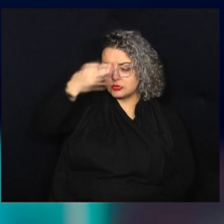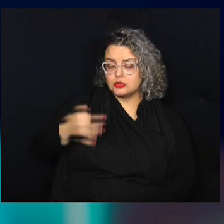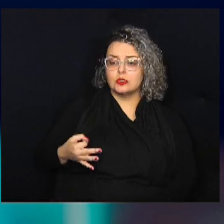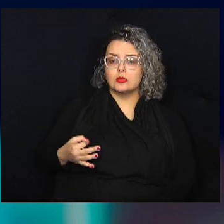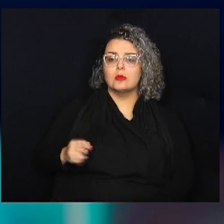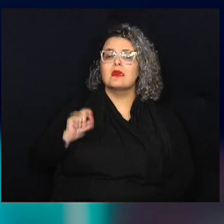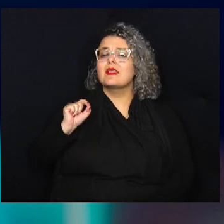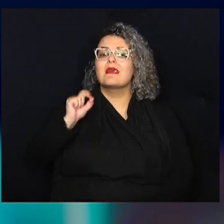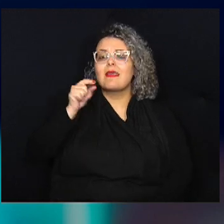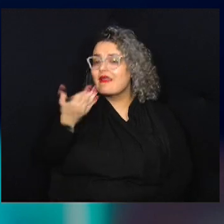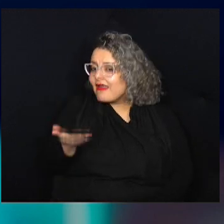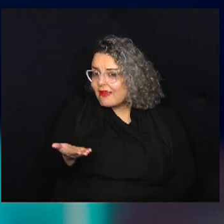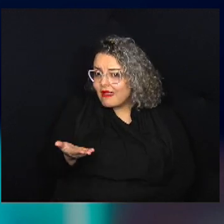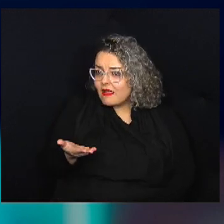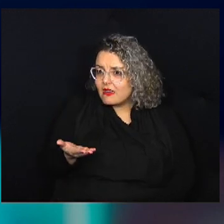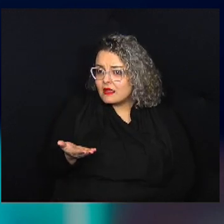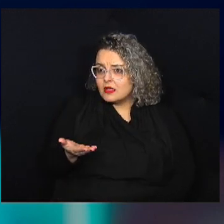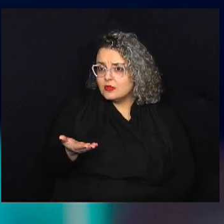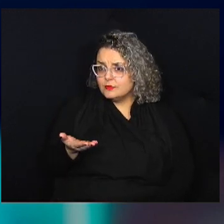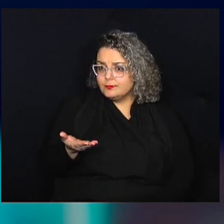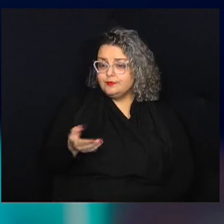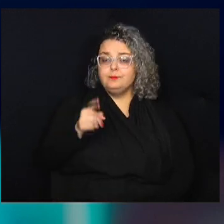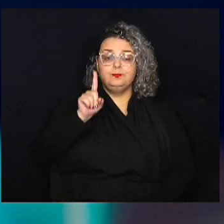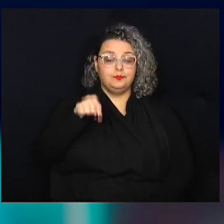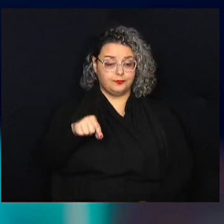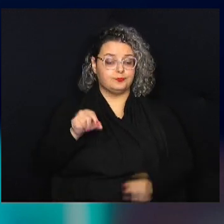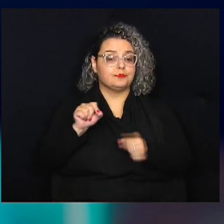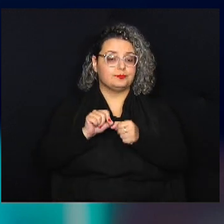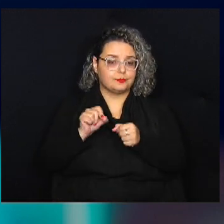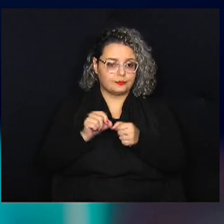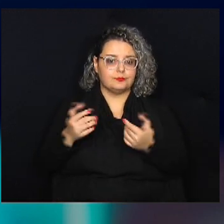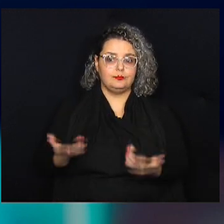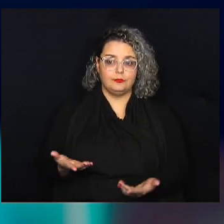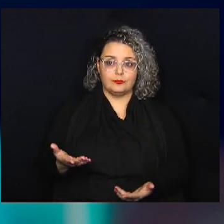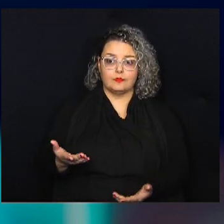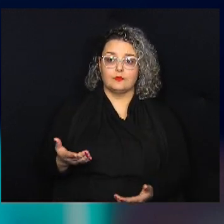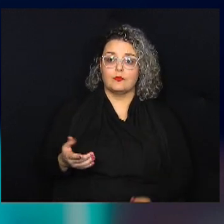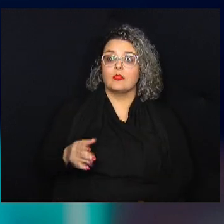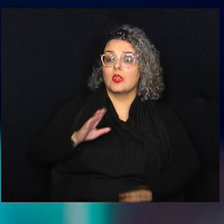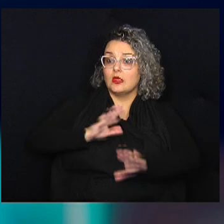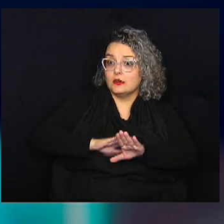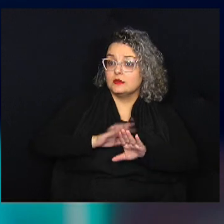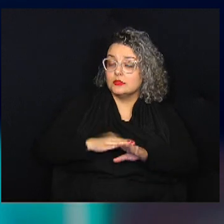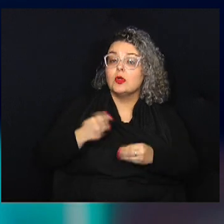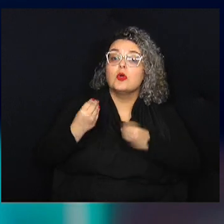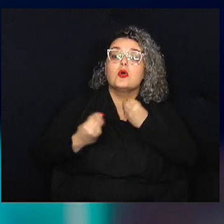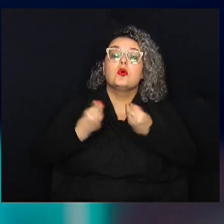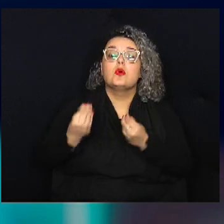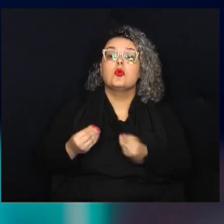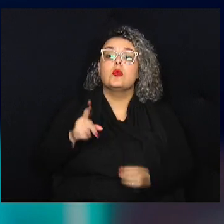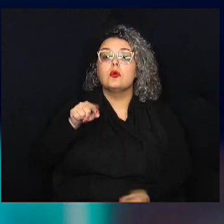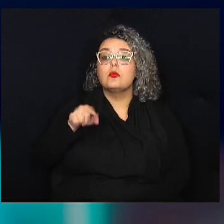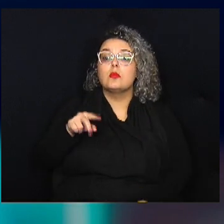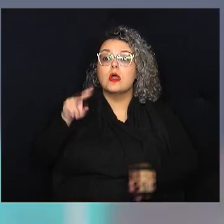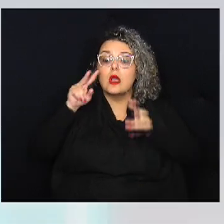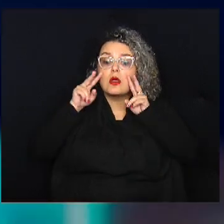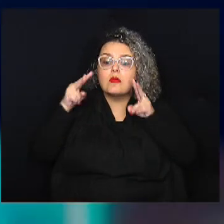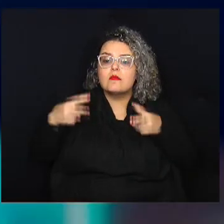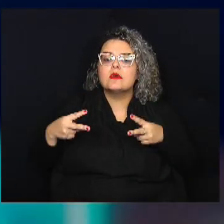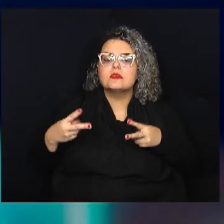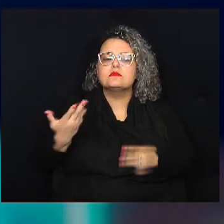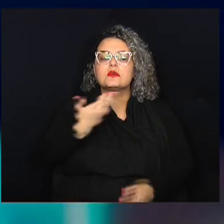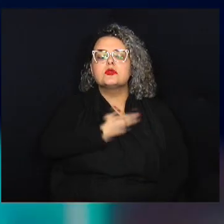é? É aquilo que você faz, aquilo que você age. Como é que é você visto pelos teus